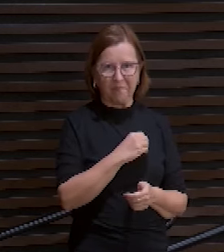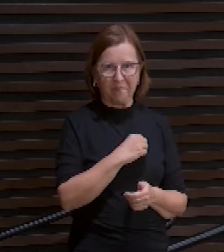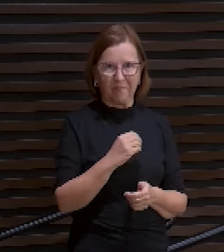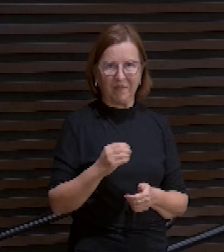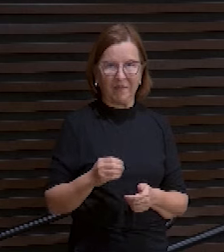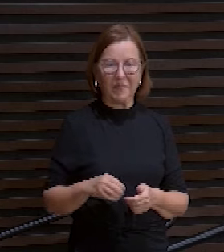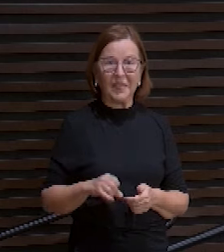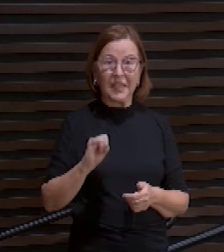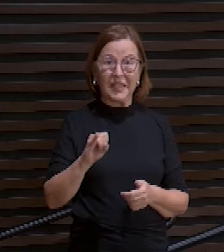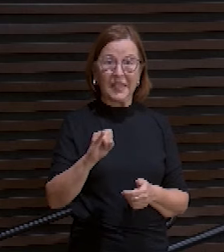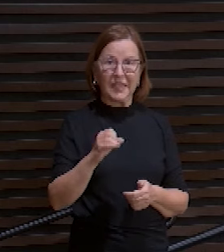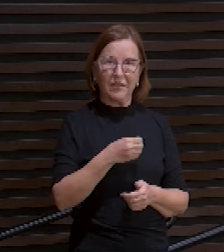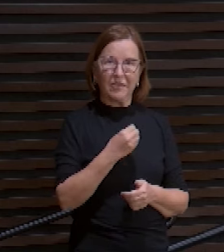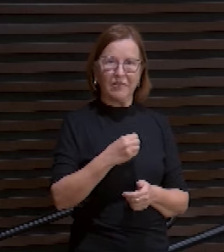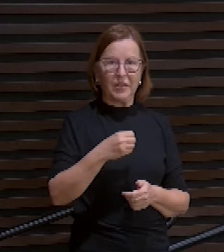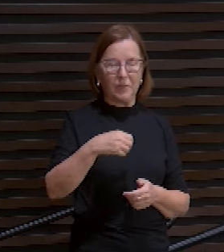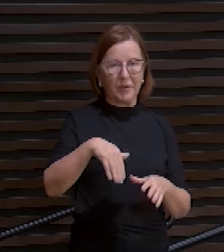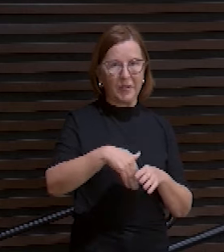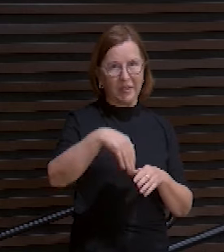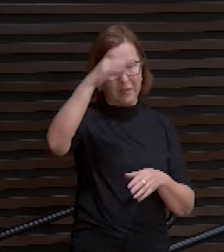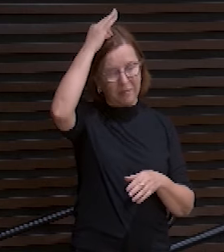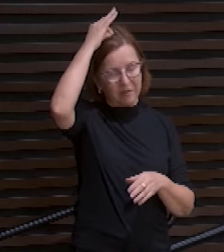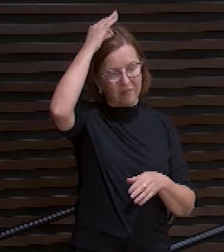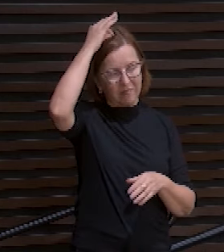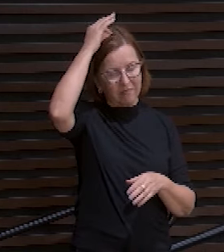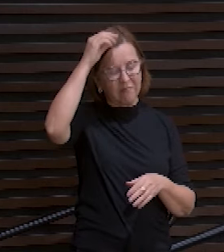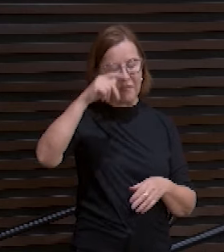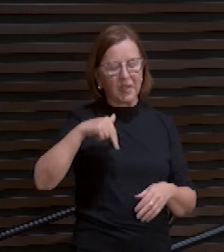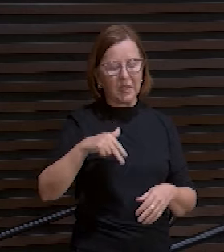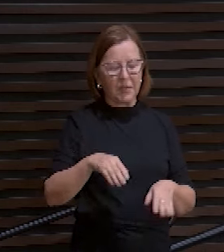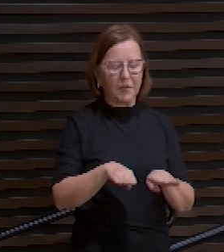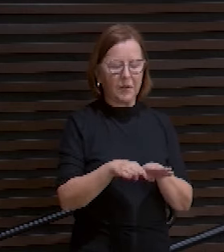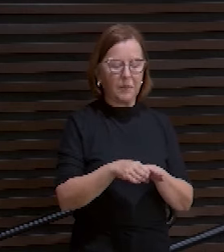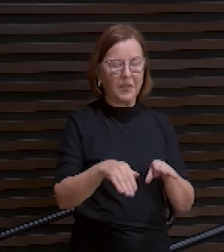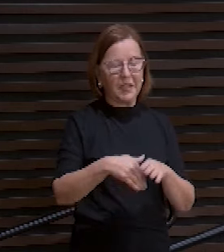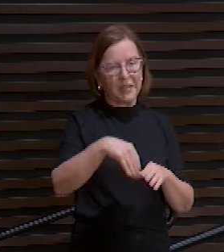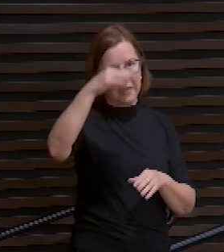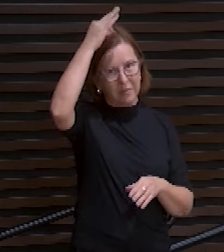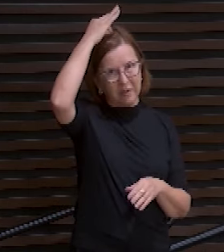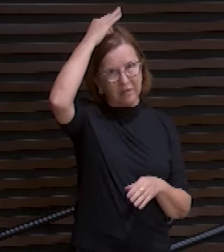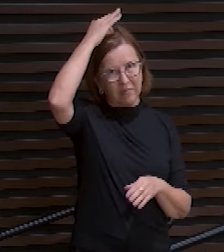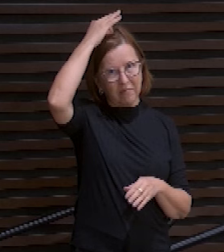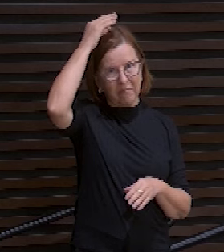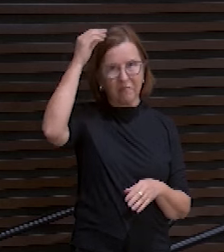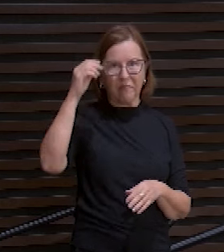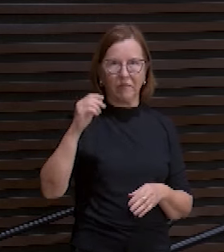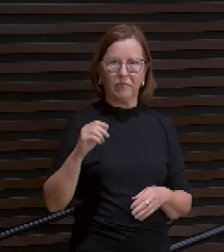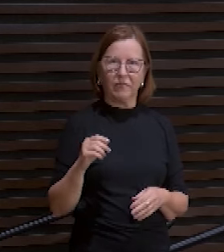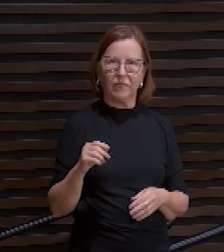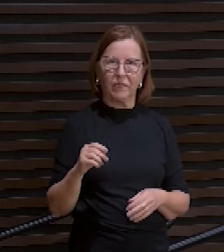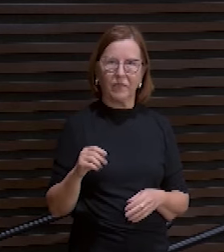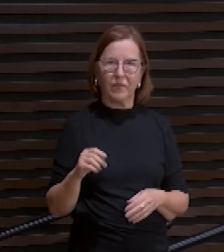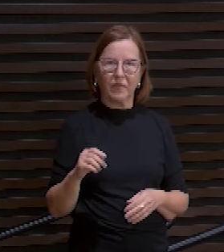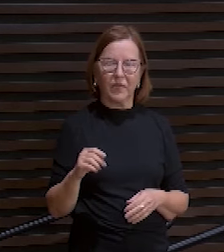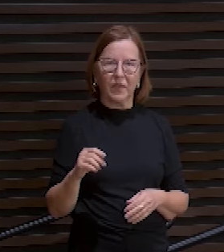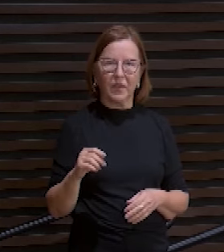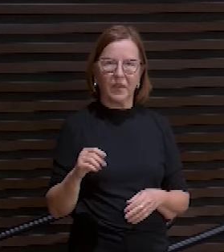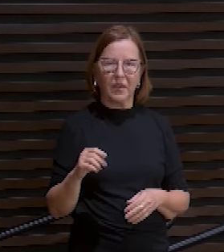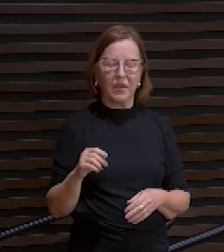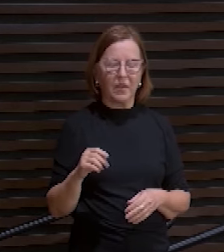se vivemos no espírito andemos também no espírito não nos deixemos possuir de vanglória